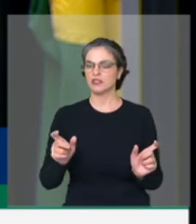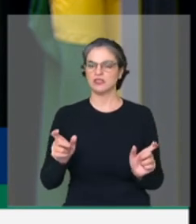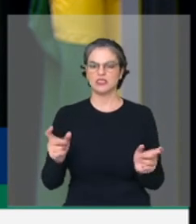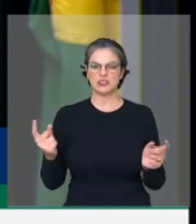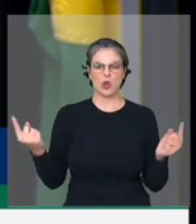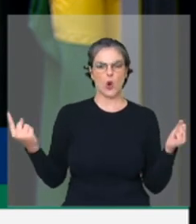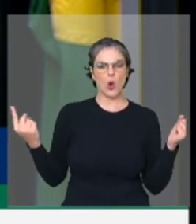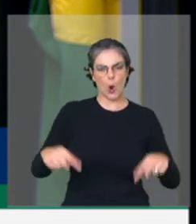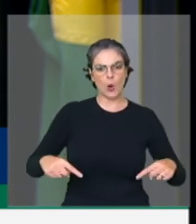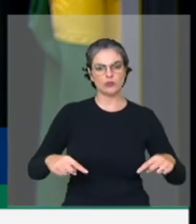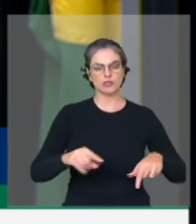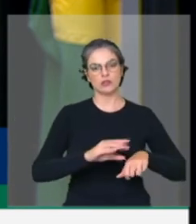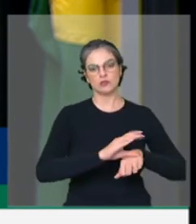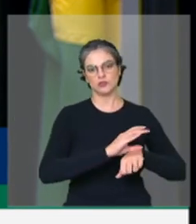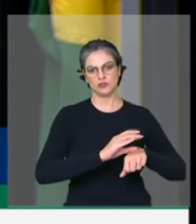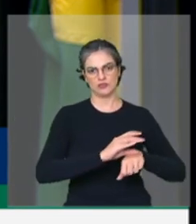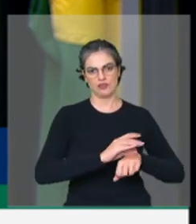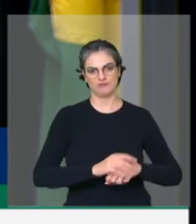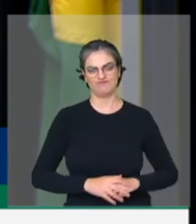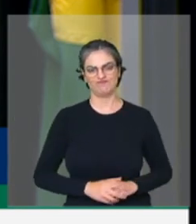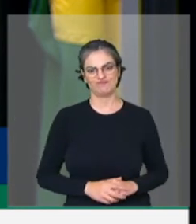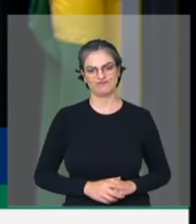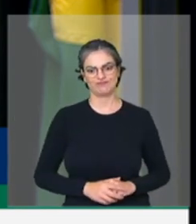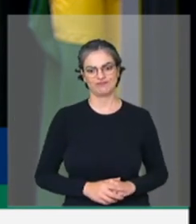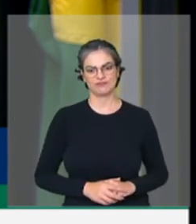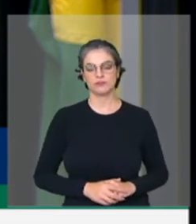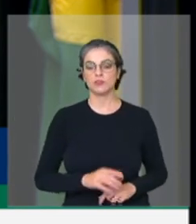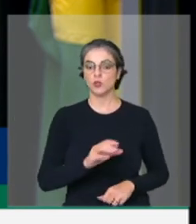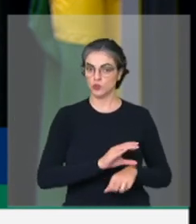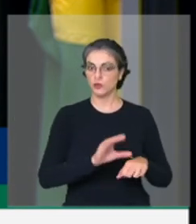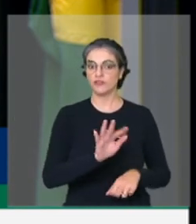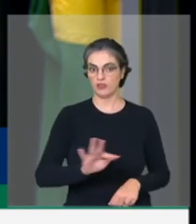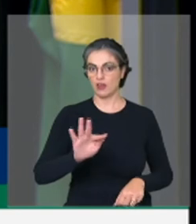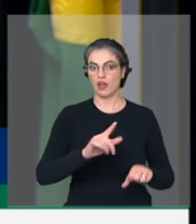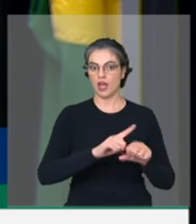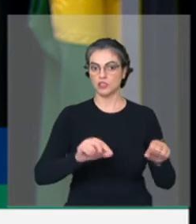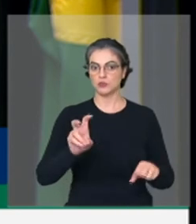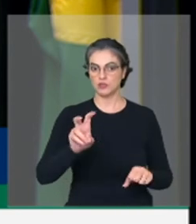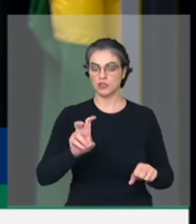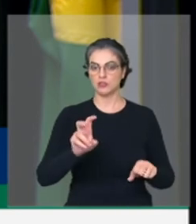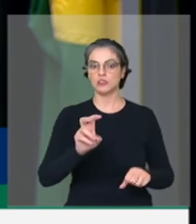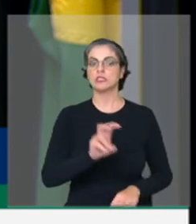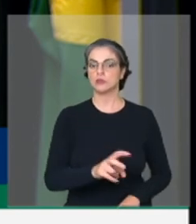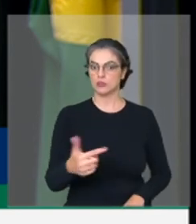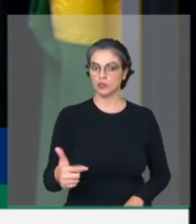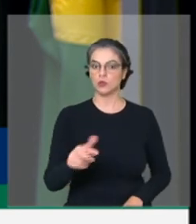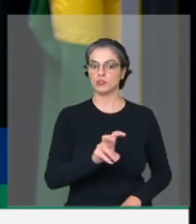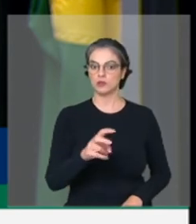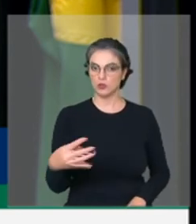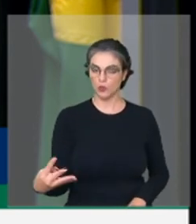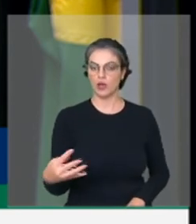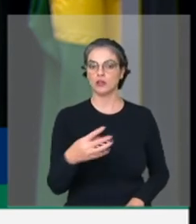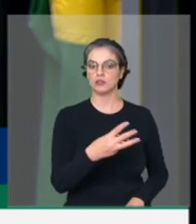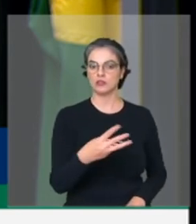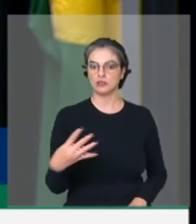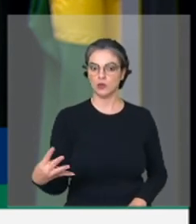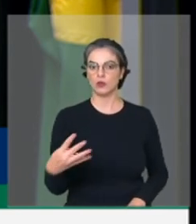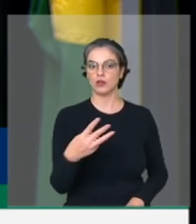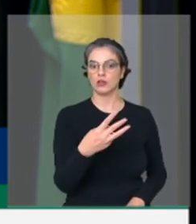à ordem constitucional. CF, artigo 5º, 52, 54,